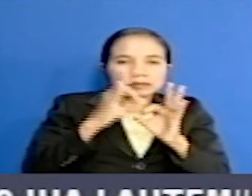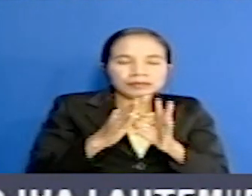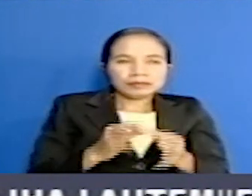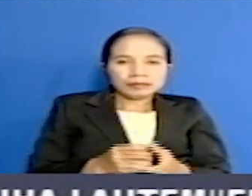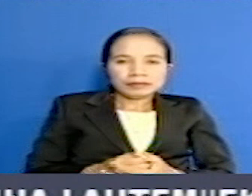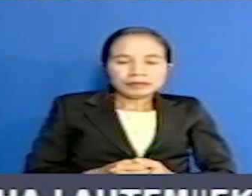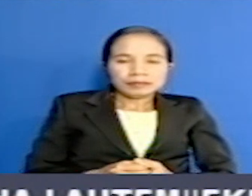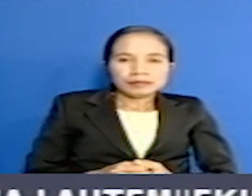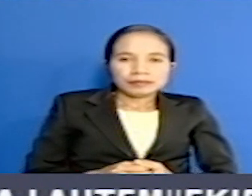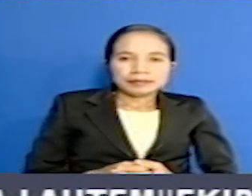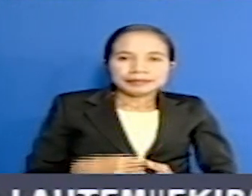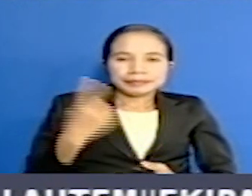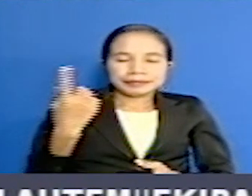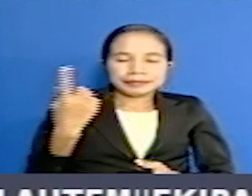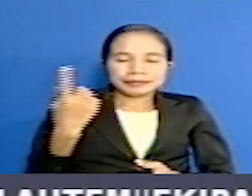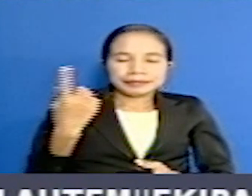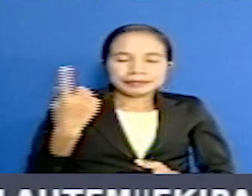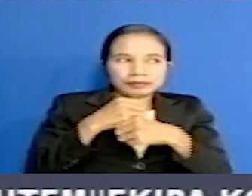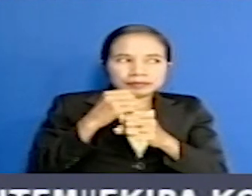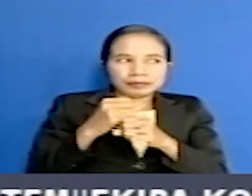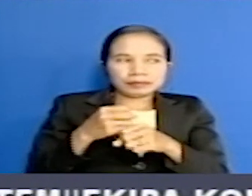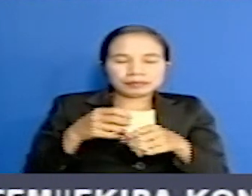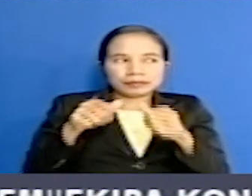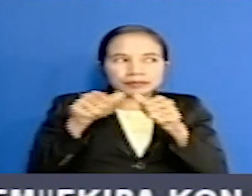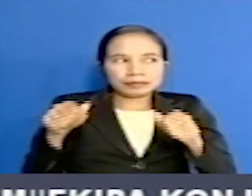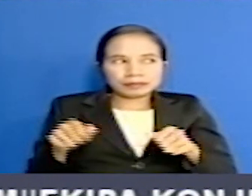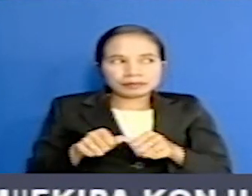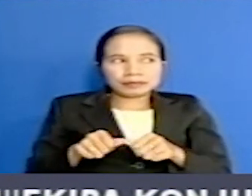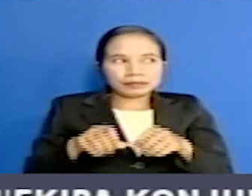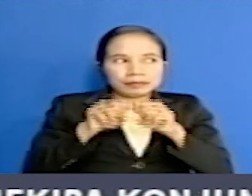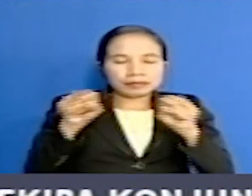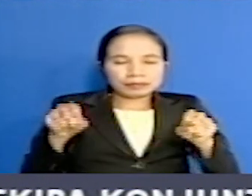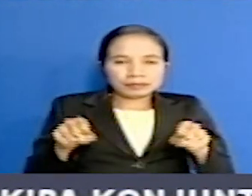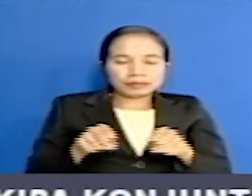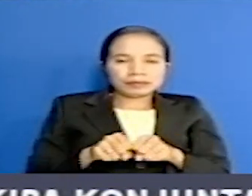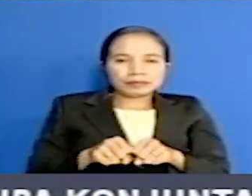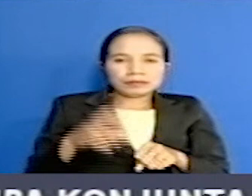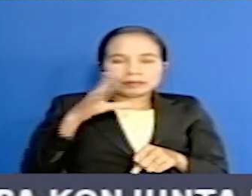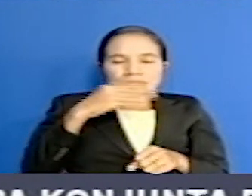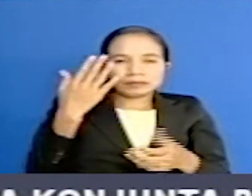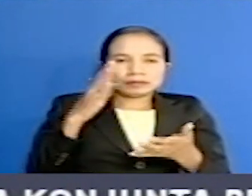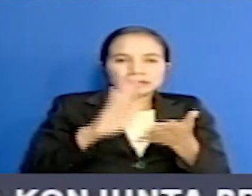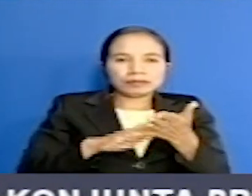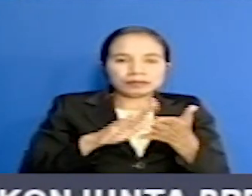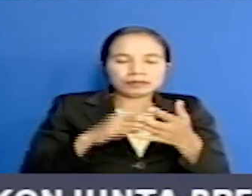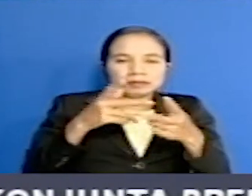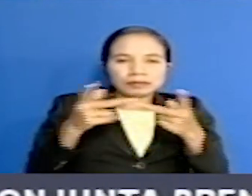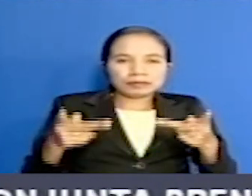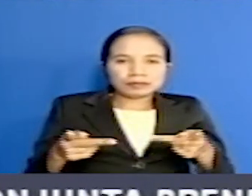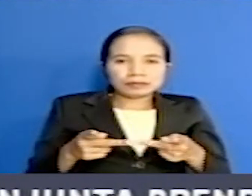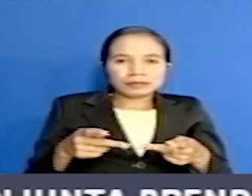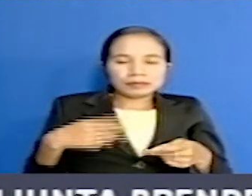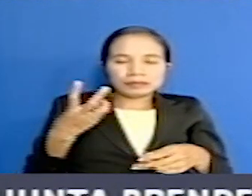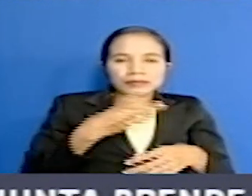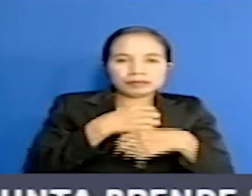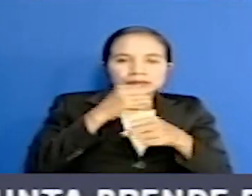Faturilau, halo ya nivel aldeia, a nivel suku, no ia escola rasa. No ia Fátima suku na rasa